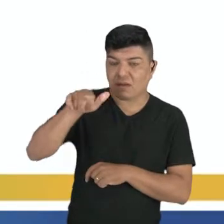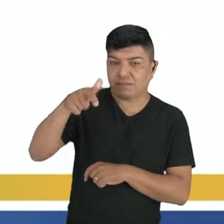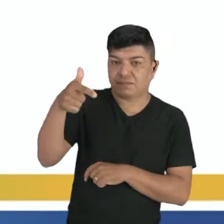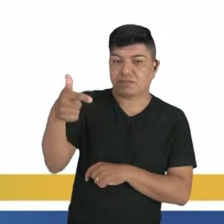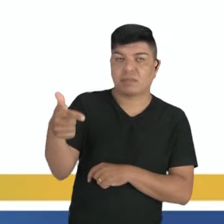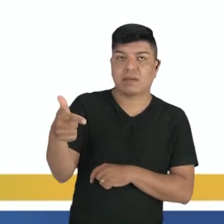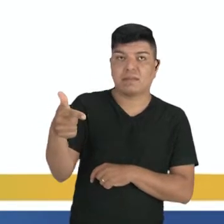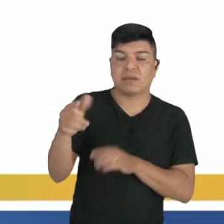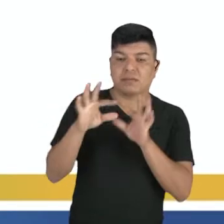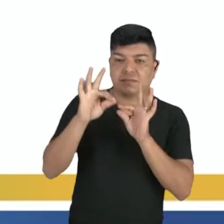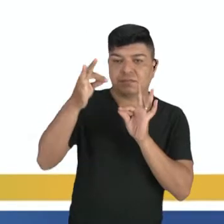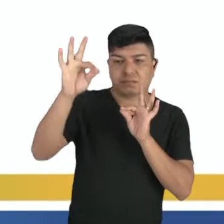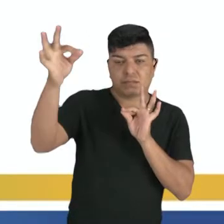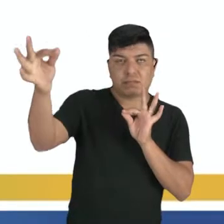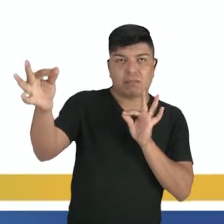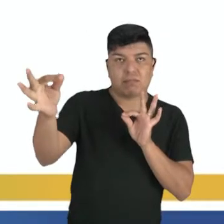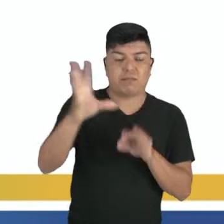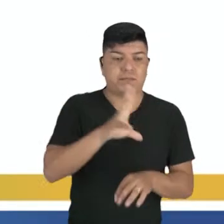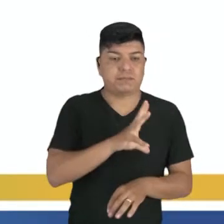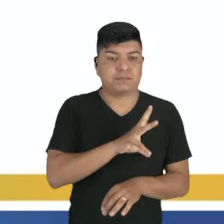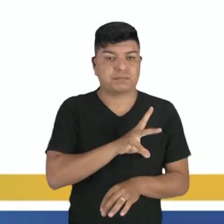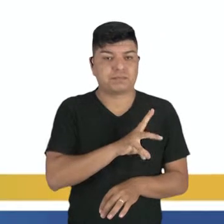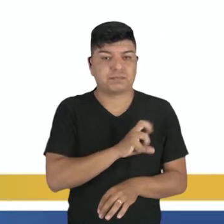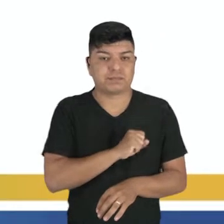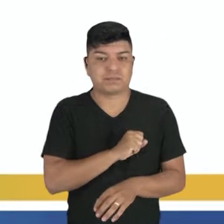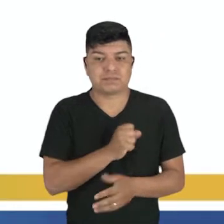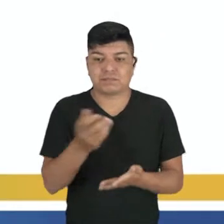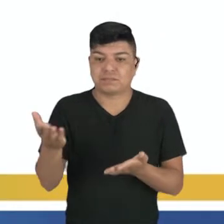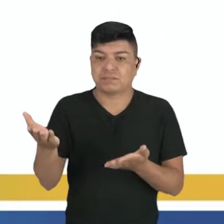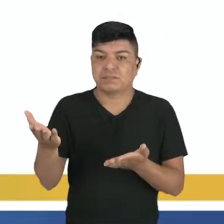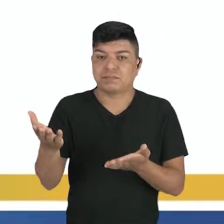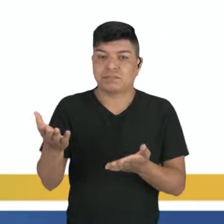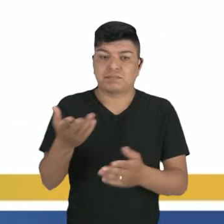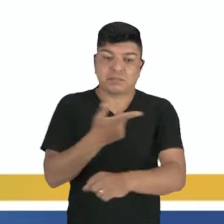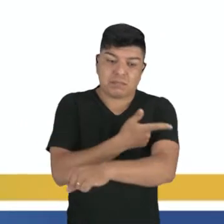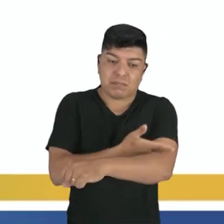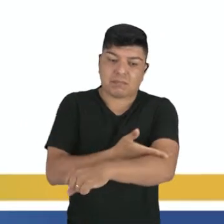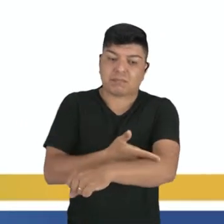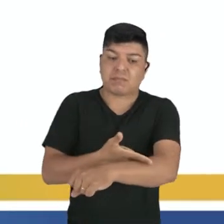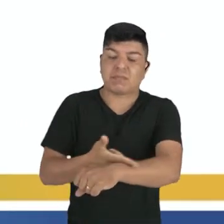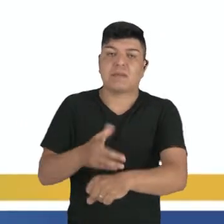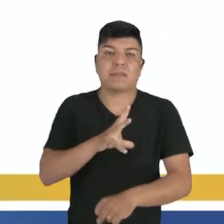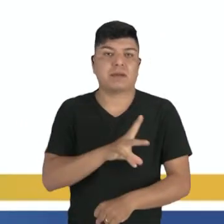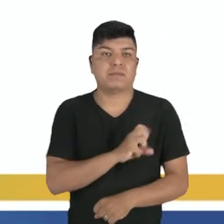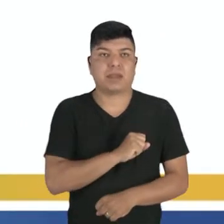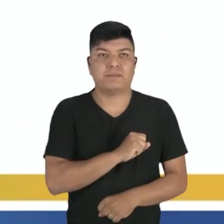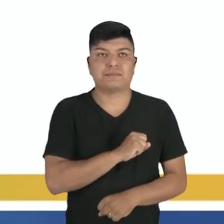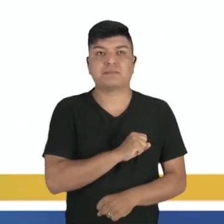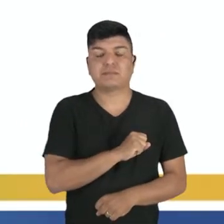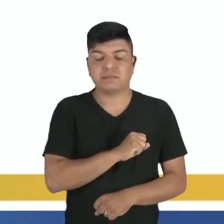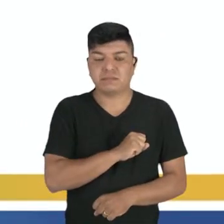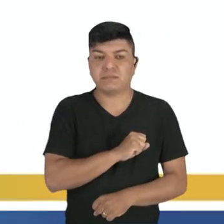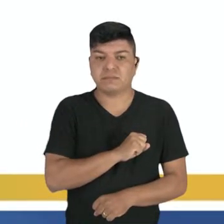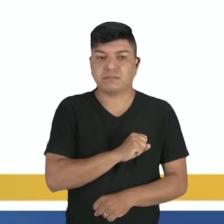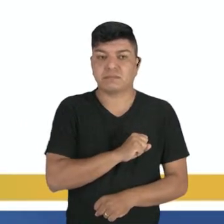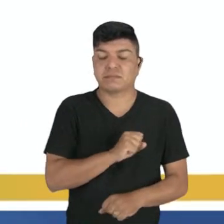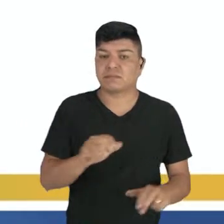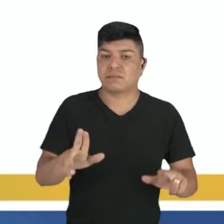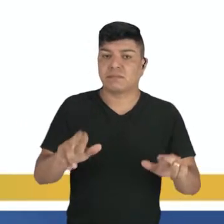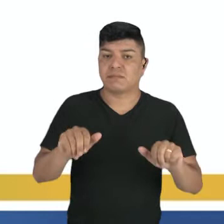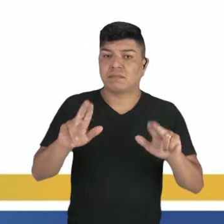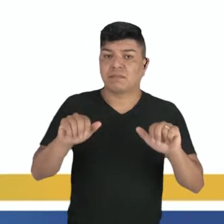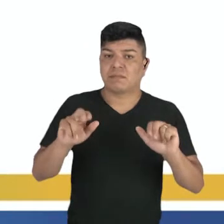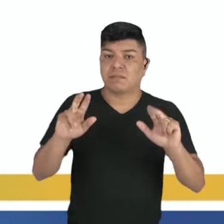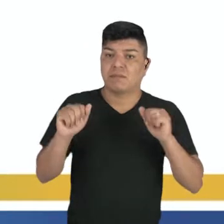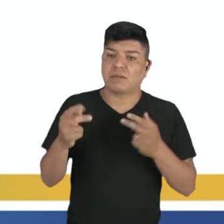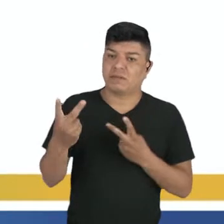e distante, o amor cortês, convencionalismo amoroso, né? Seu amor nunca é